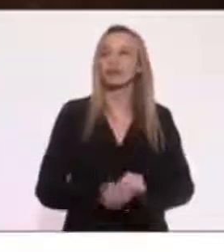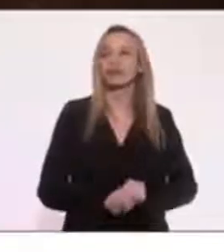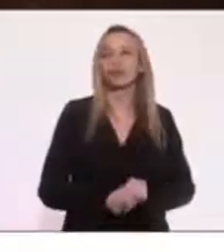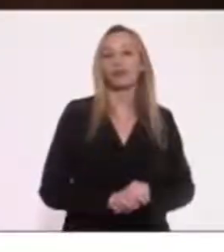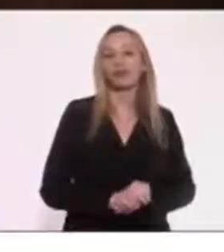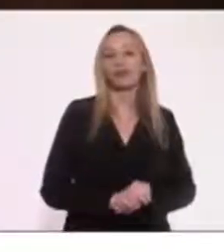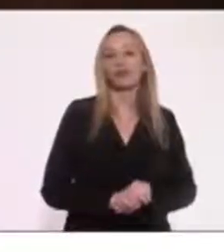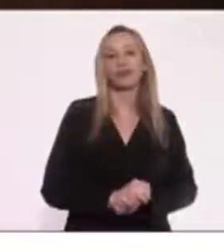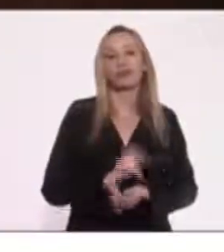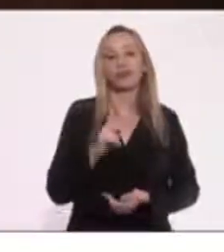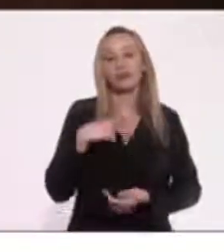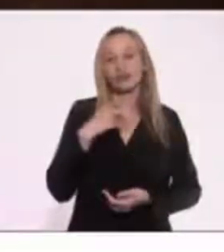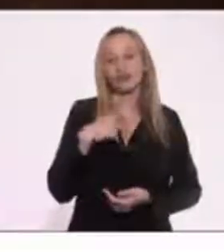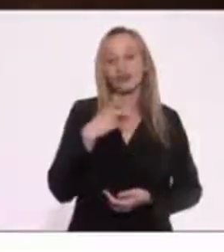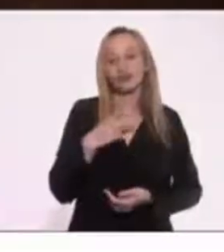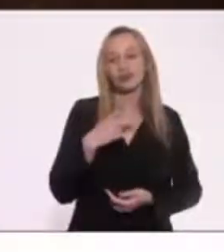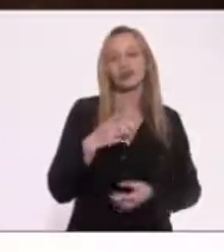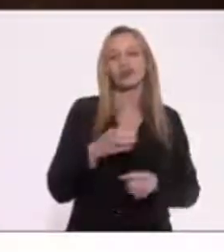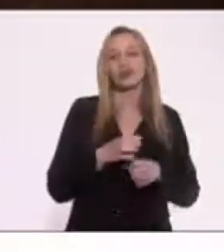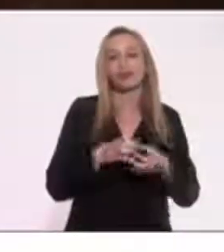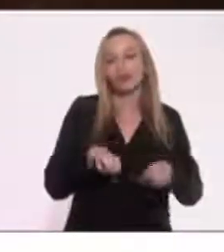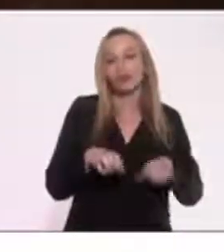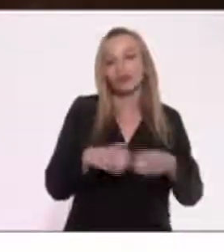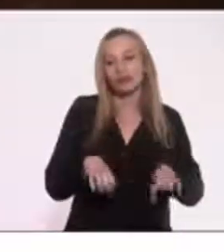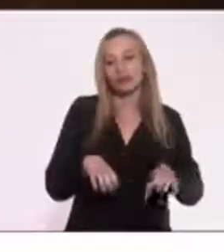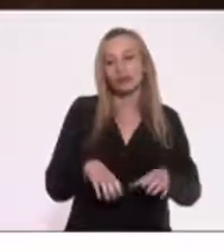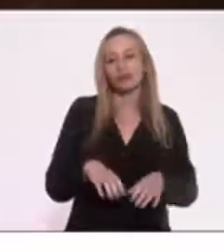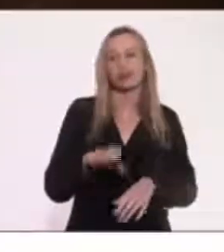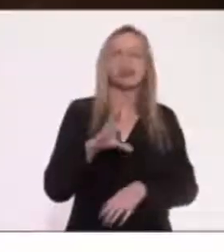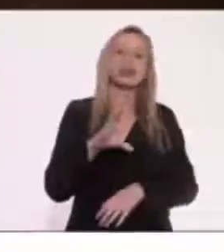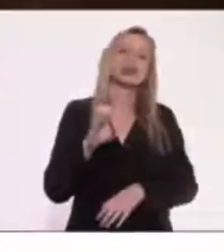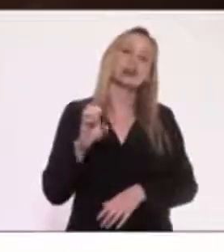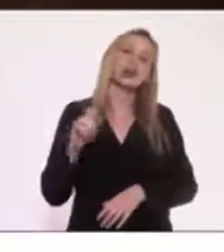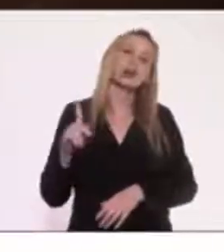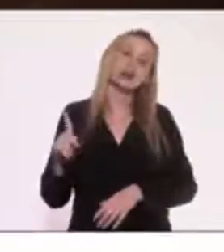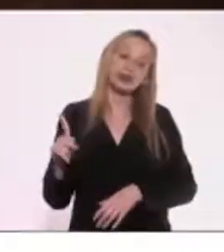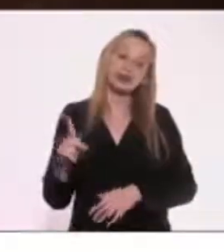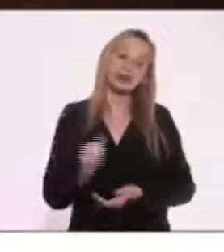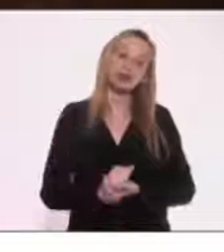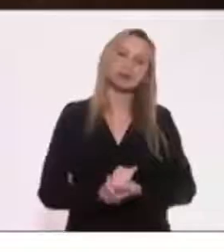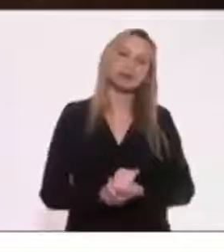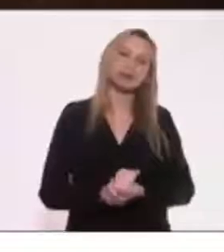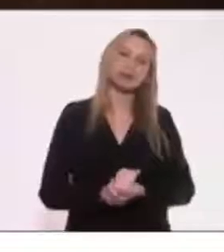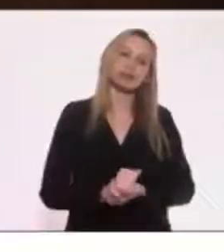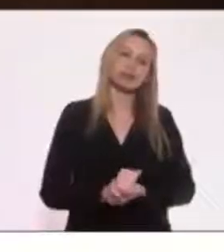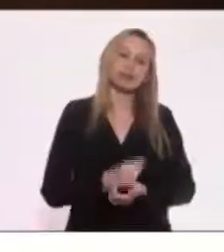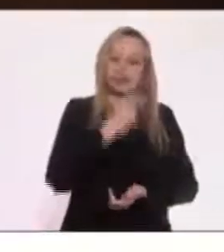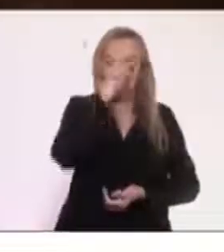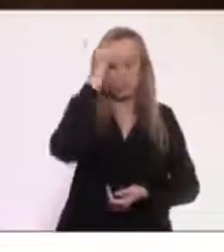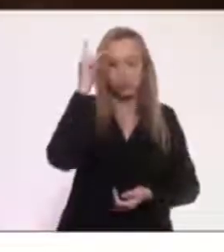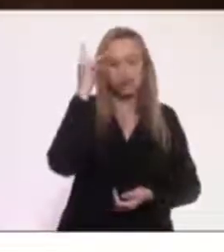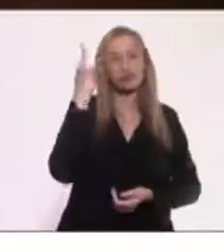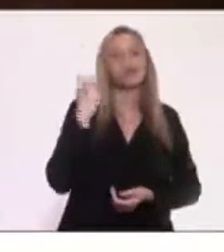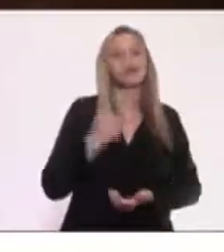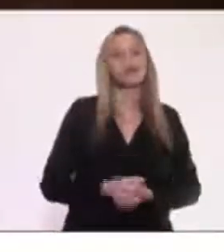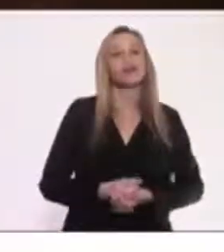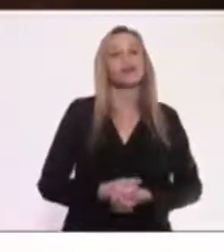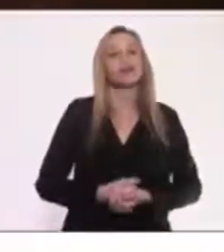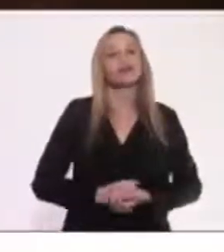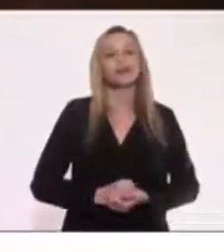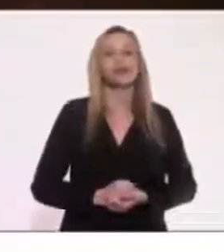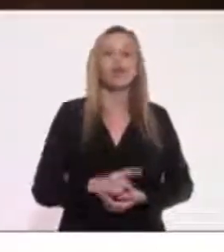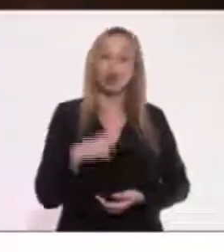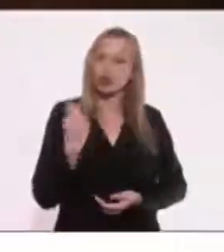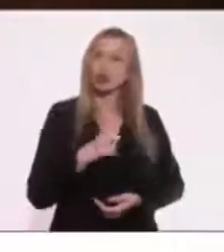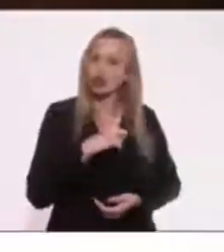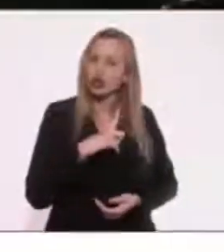me refiro àqueles que fizeram o concurso do CEAP, aquelas pessoas que abdicaram muitas vezes, e nós temos